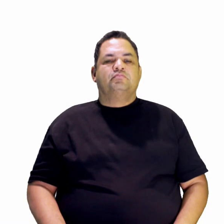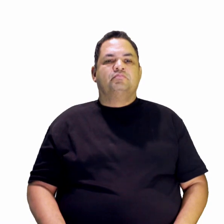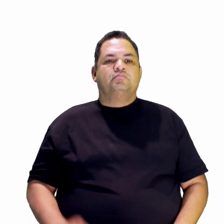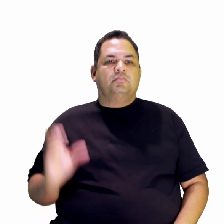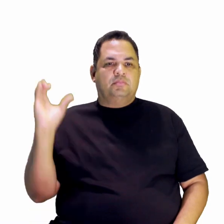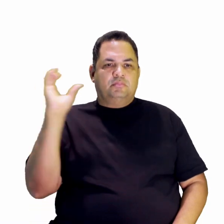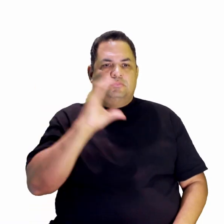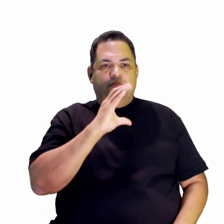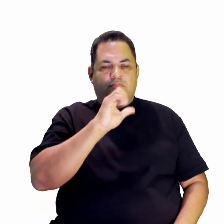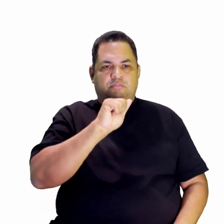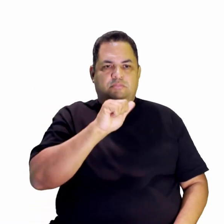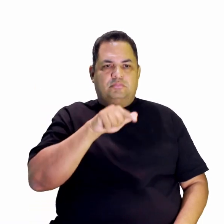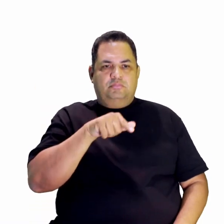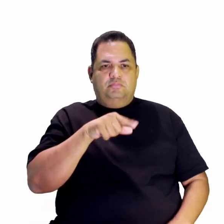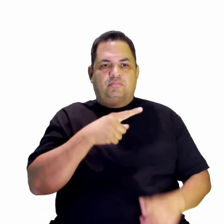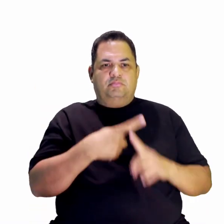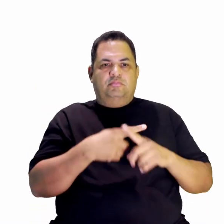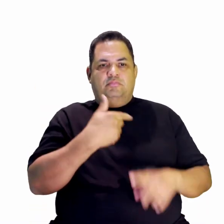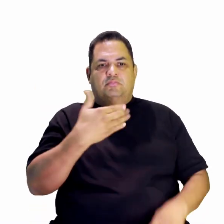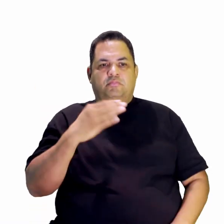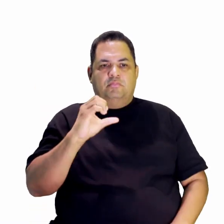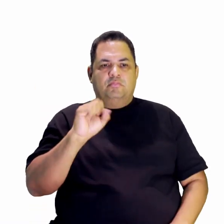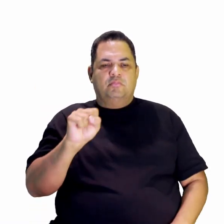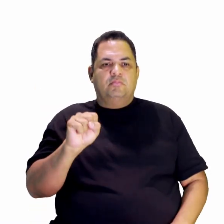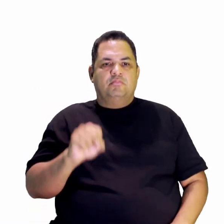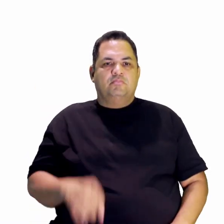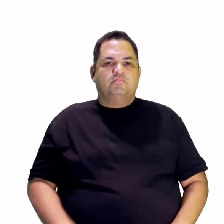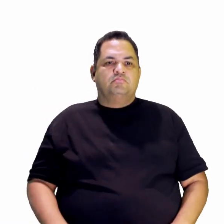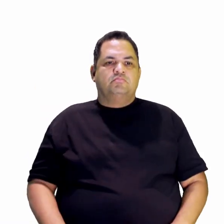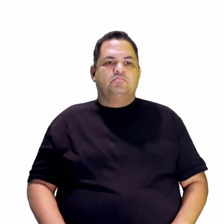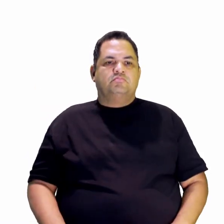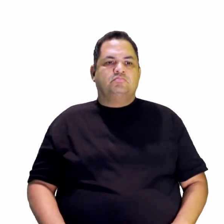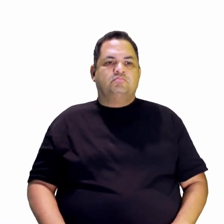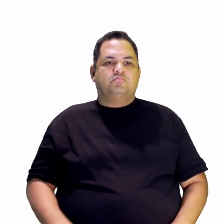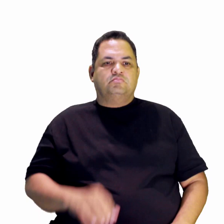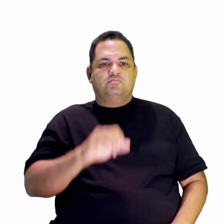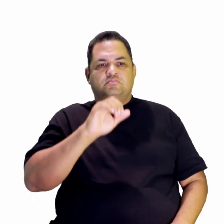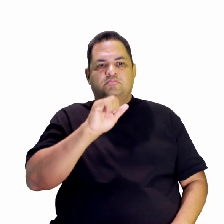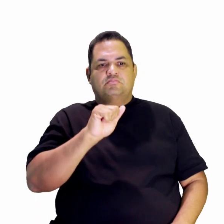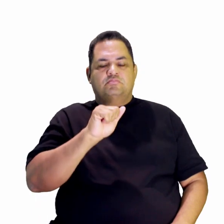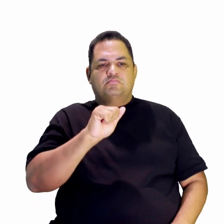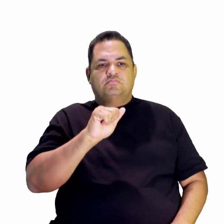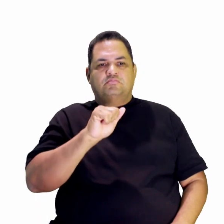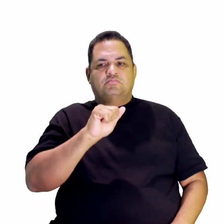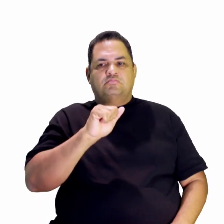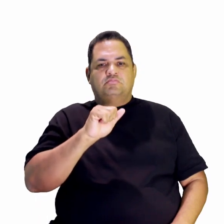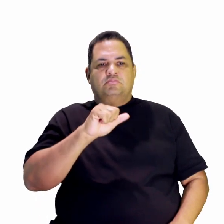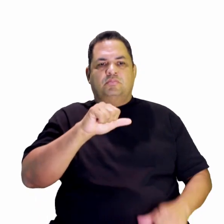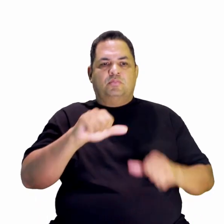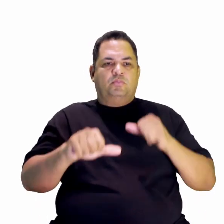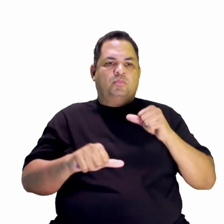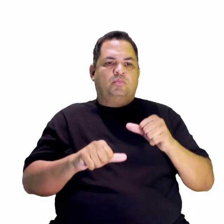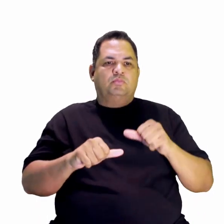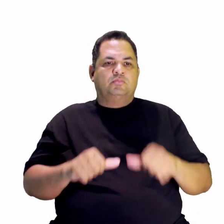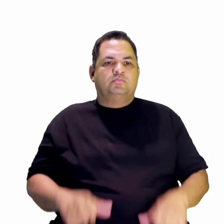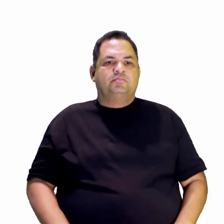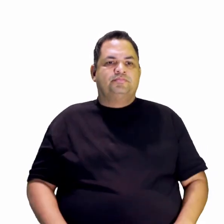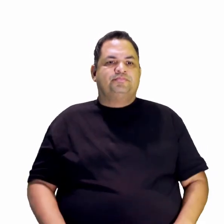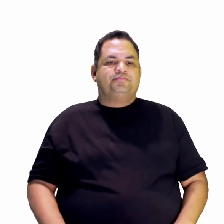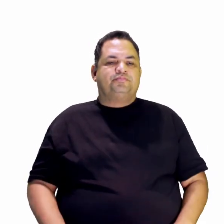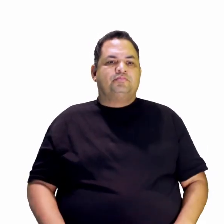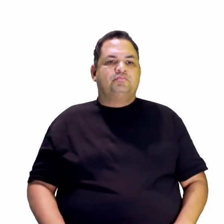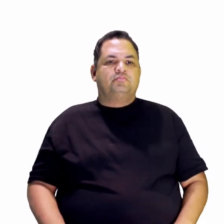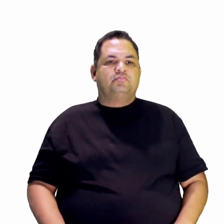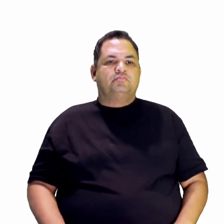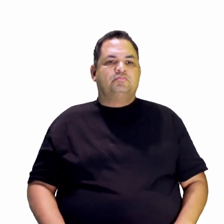aceleração vezes 20 são 20 segundos, tá? Aí o 20A mudou de lado, né? Mudou os dois de lado, não troca